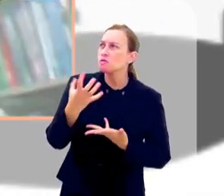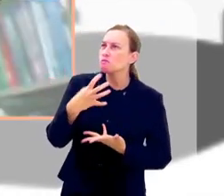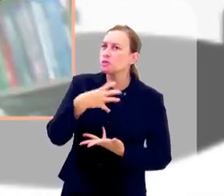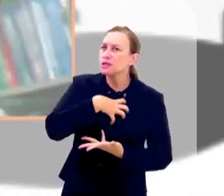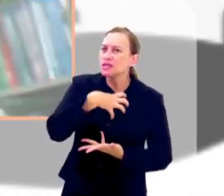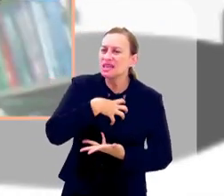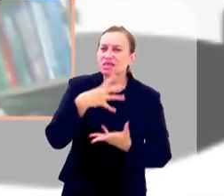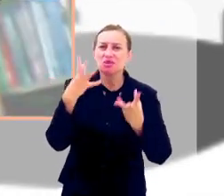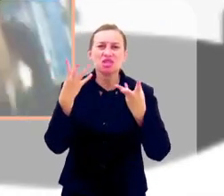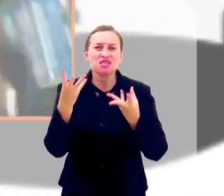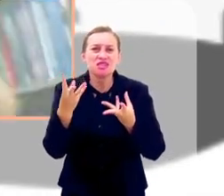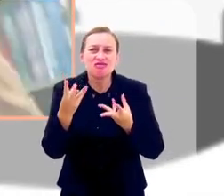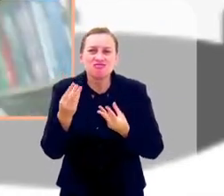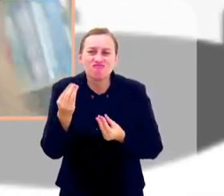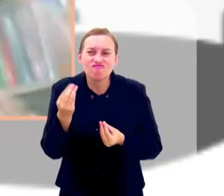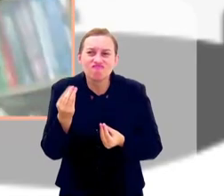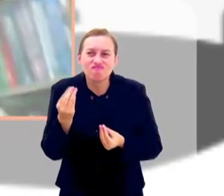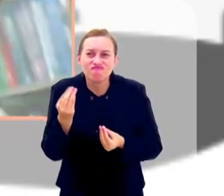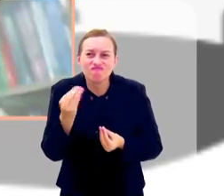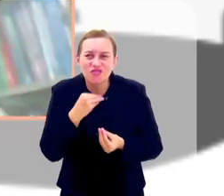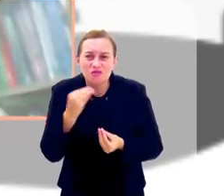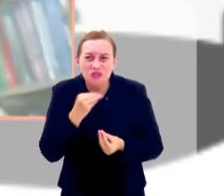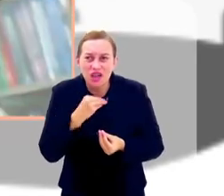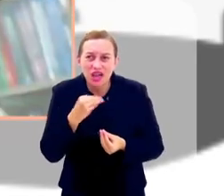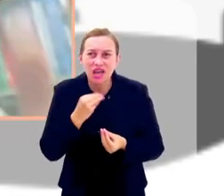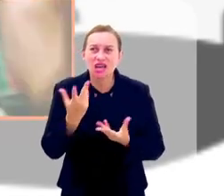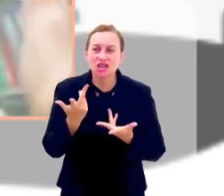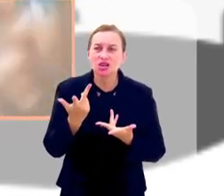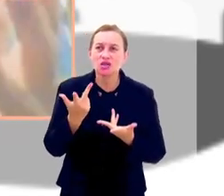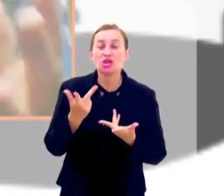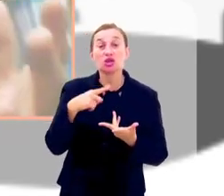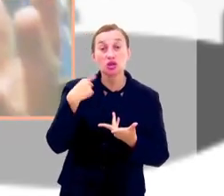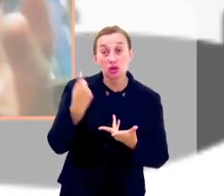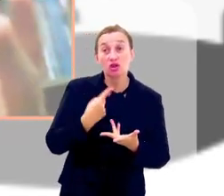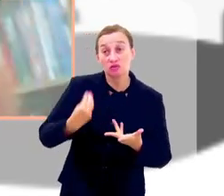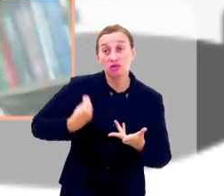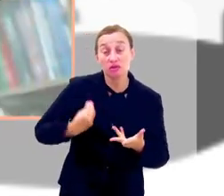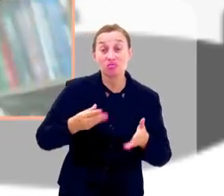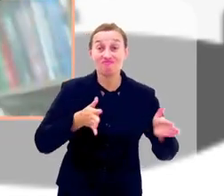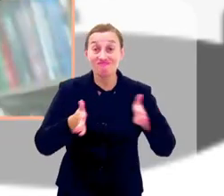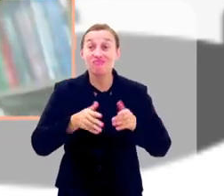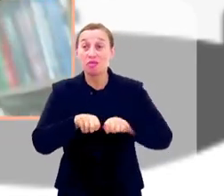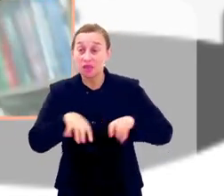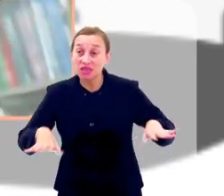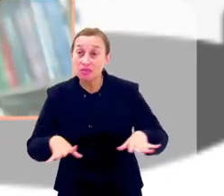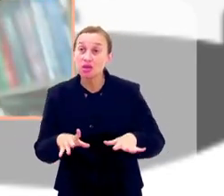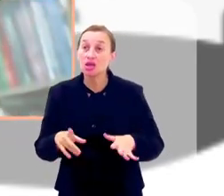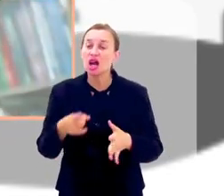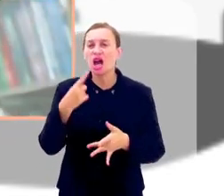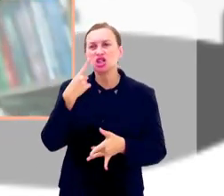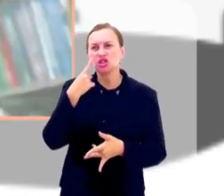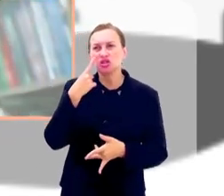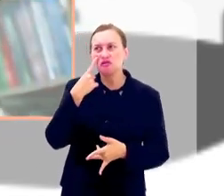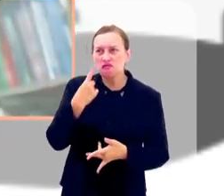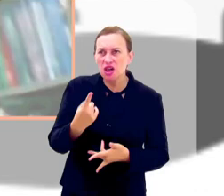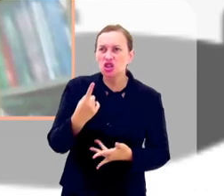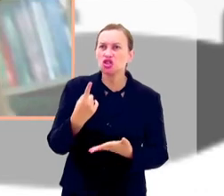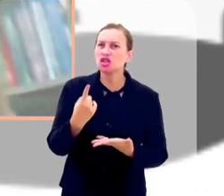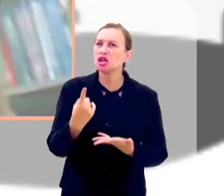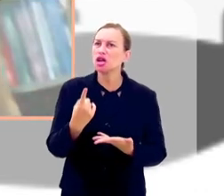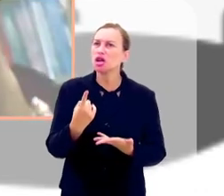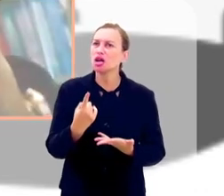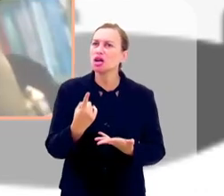sensação de fragilidade, que na verdade é a vida humana e é o que a gente viveu na pandemia, talvez aí a gente